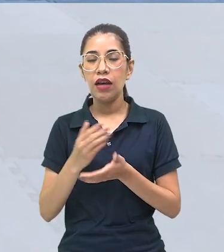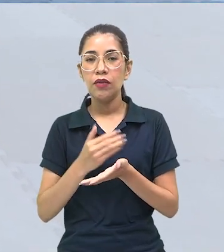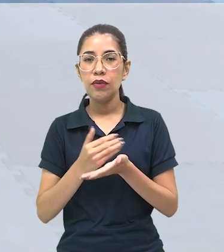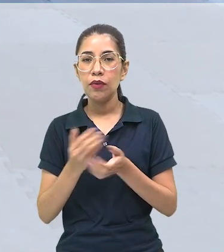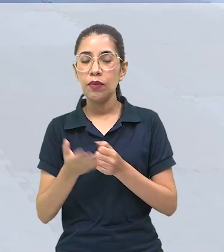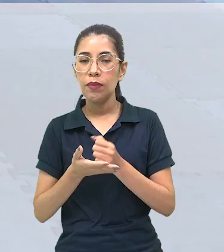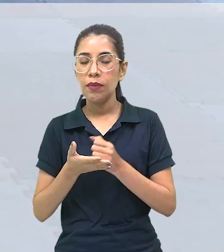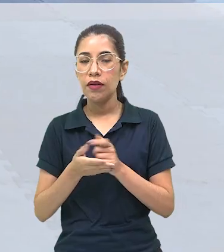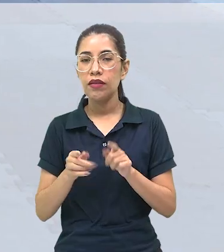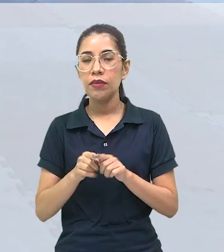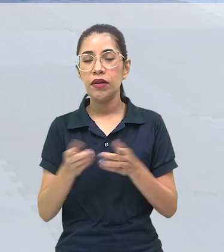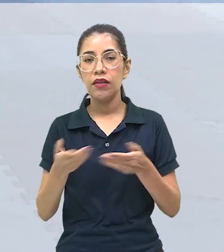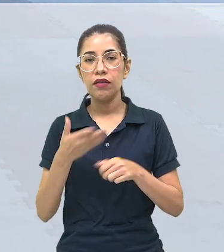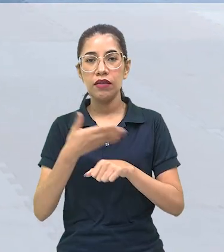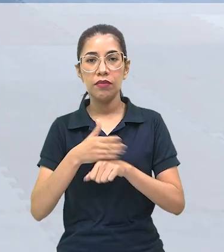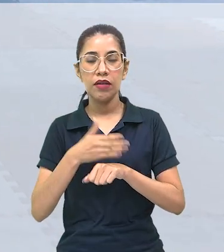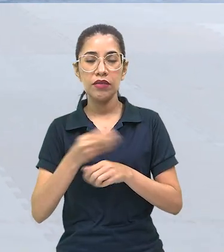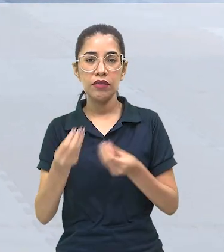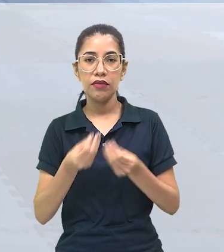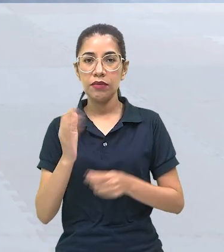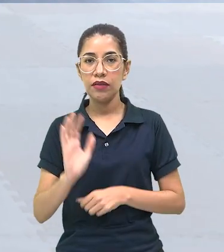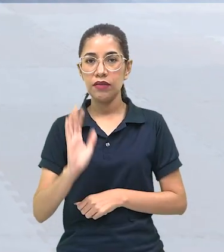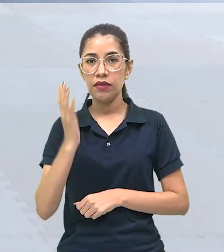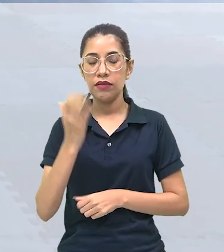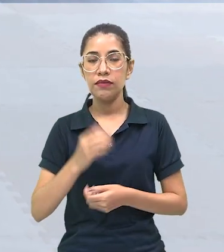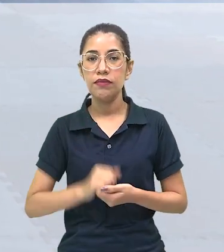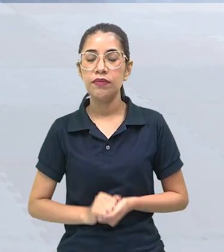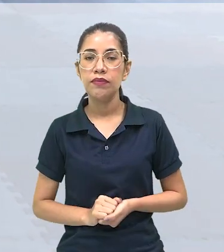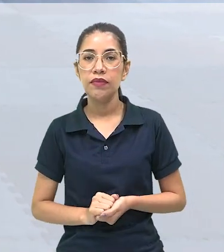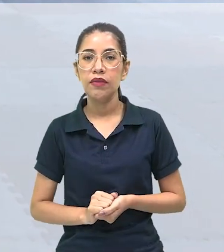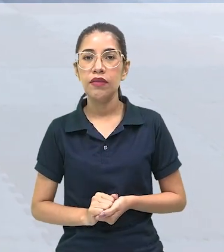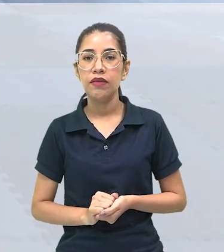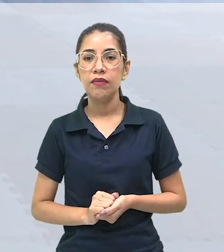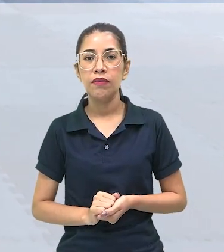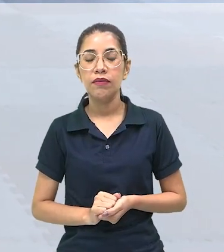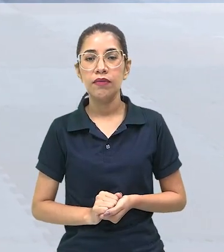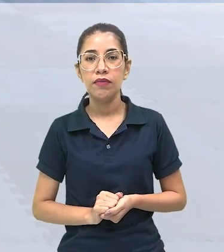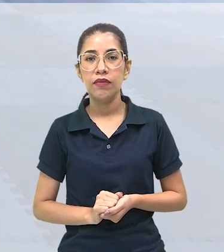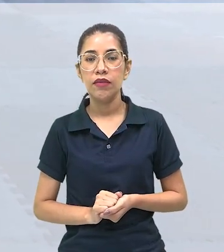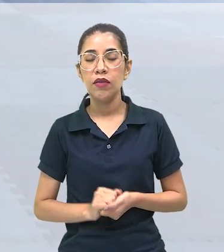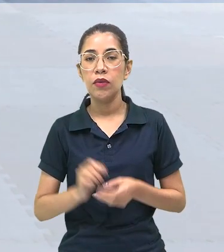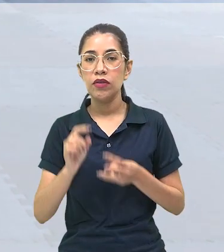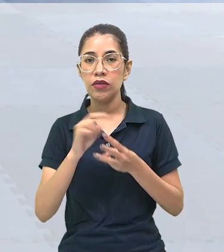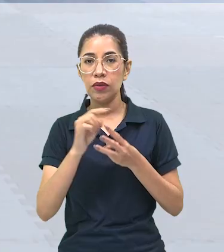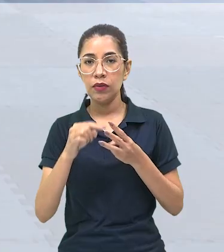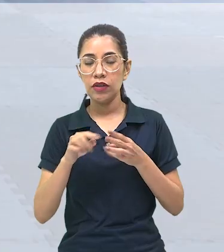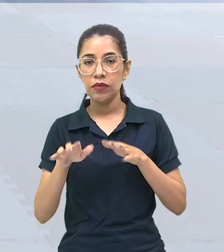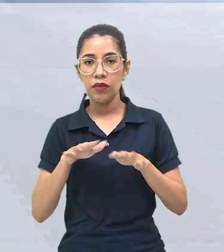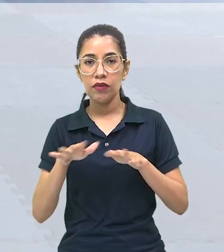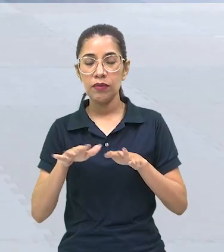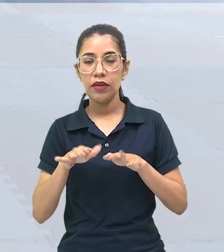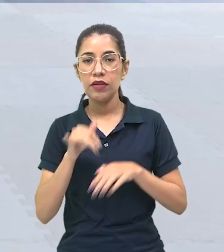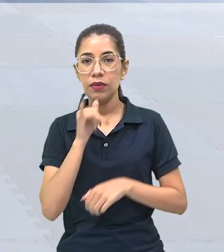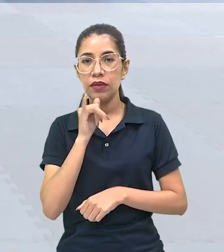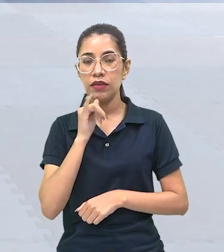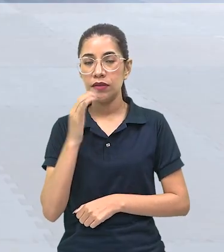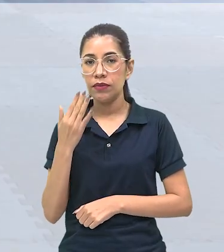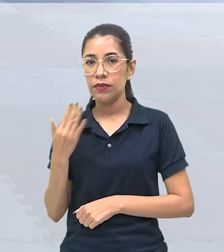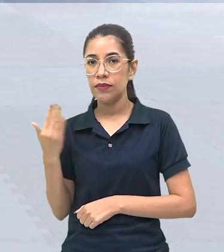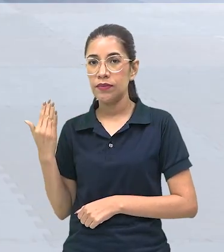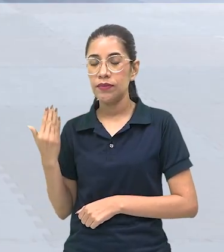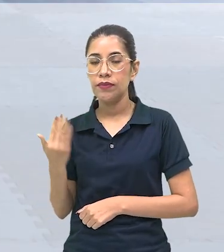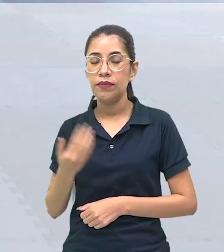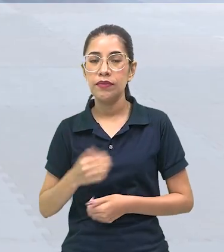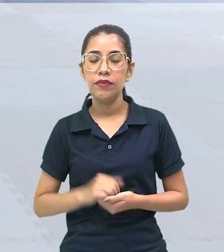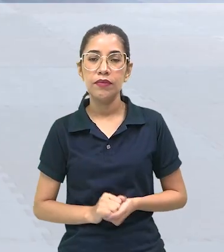Aikido e agora vamos ver na prática como é que acontece. Então, vocês vão fazer 3 exercícios, que é assim, ó. O colega vai estender